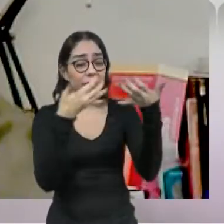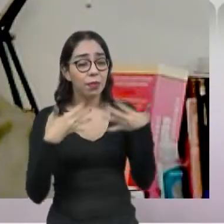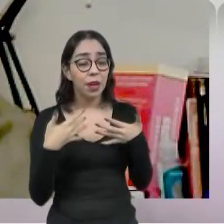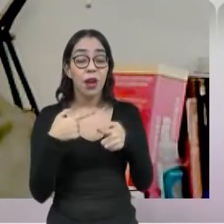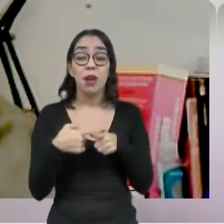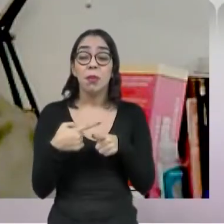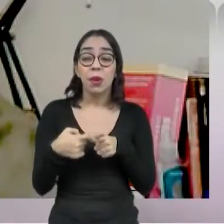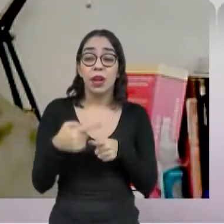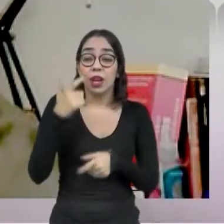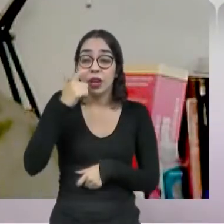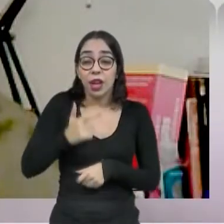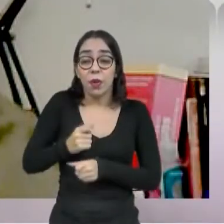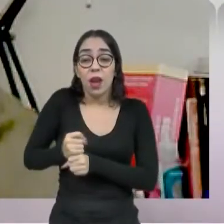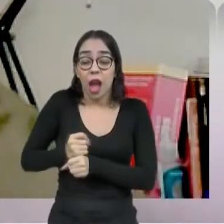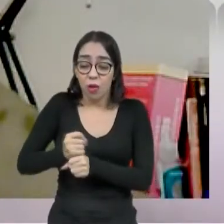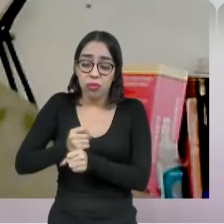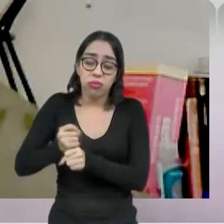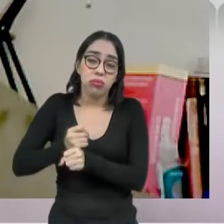vida